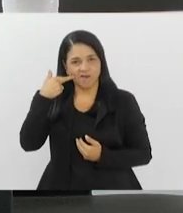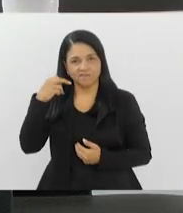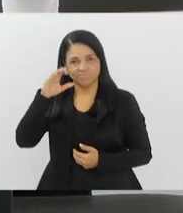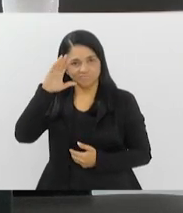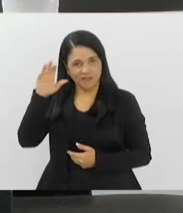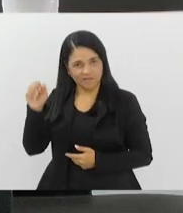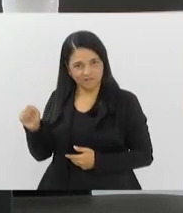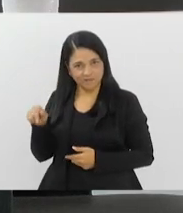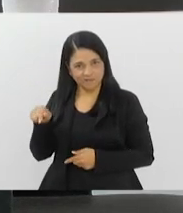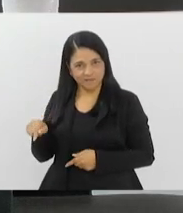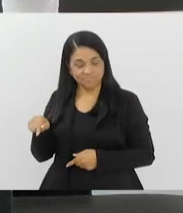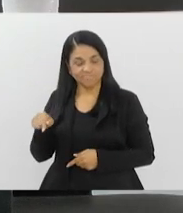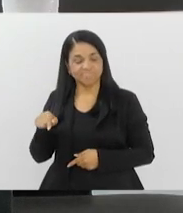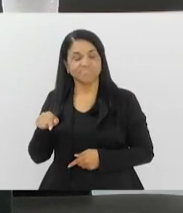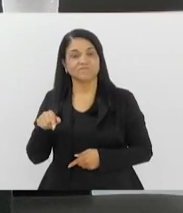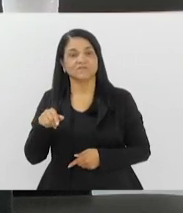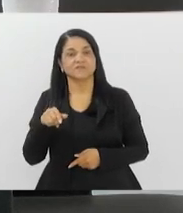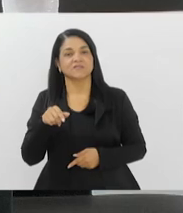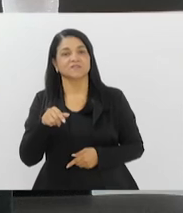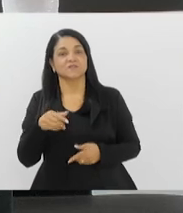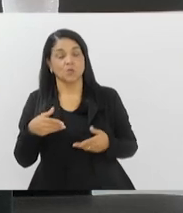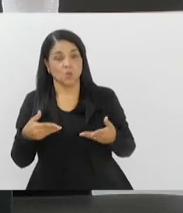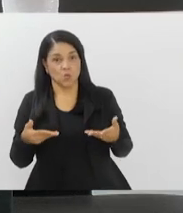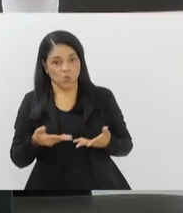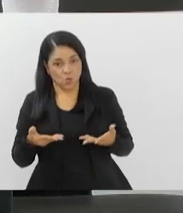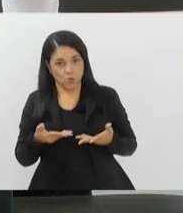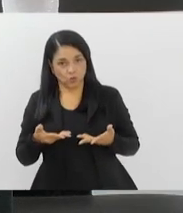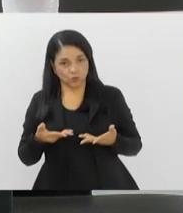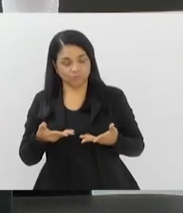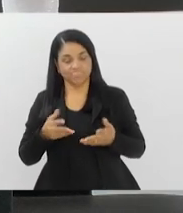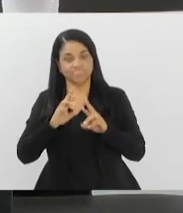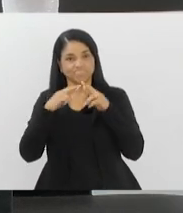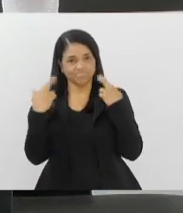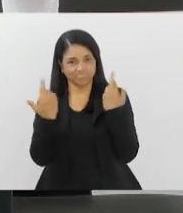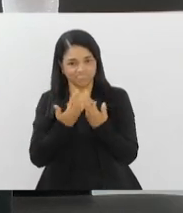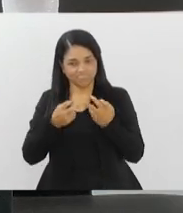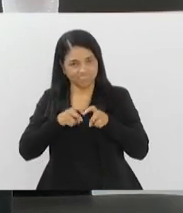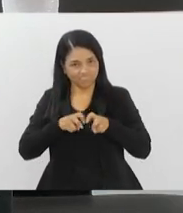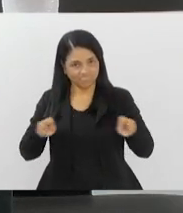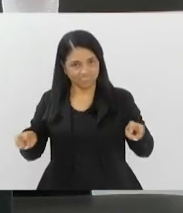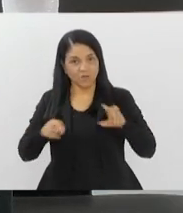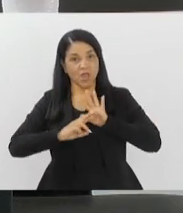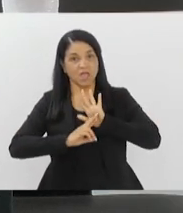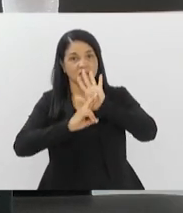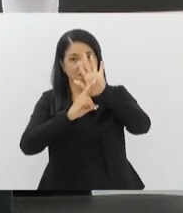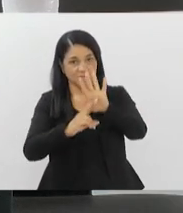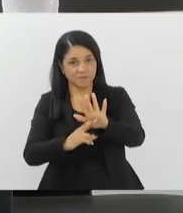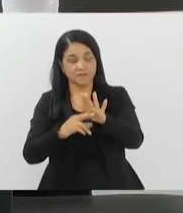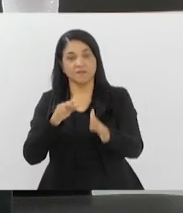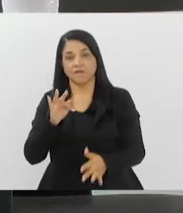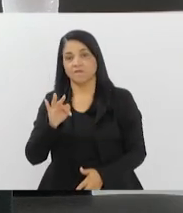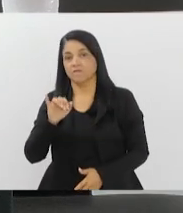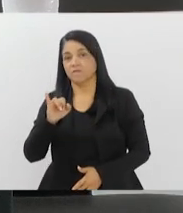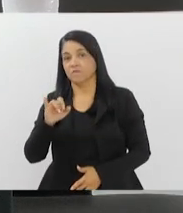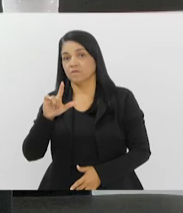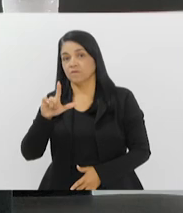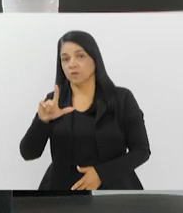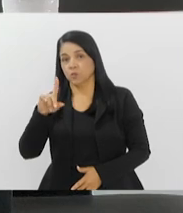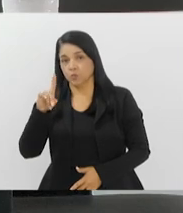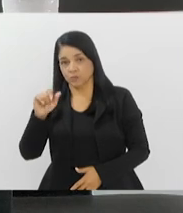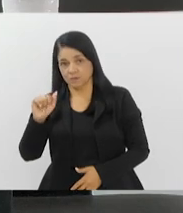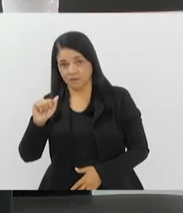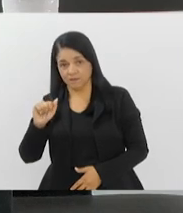porque ele, se hoje nós estamos aqui... Somos representantes da FILDA.